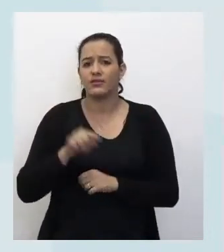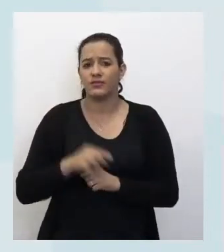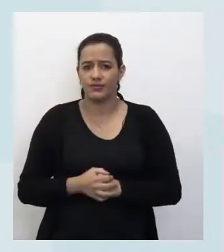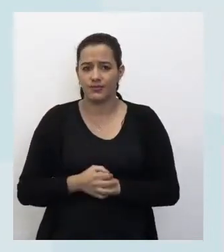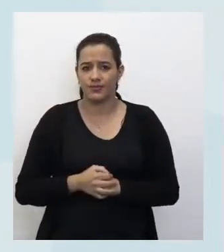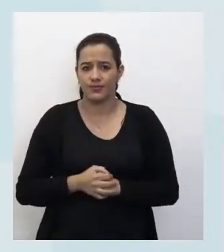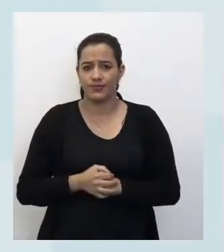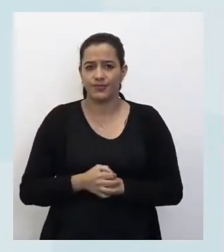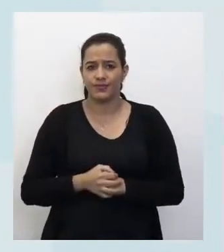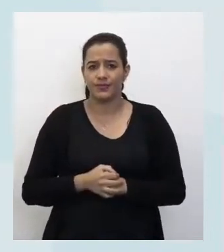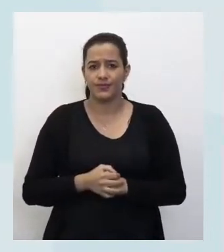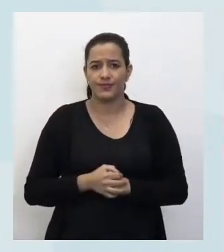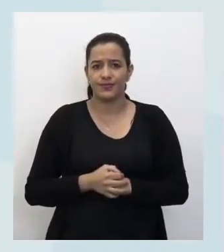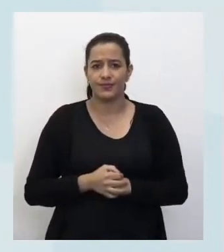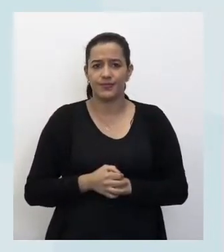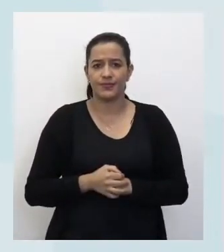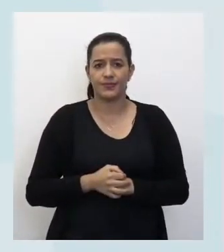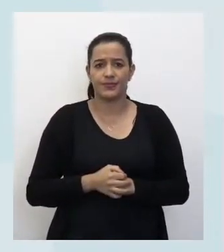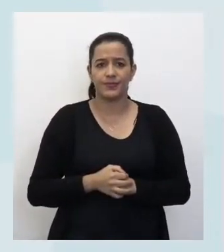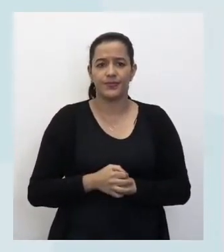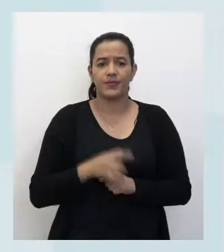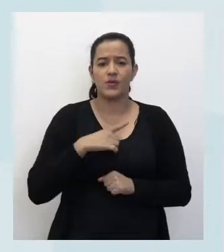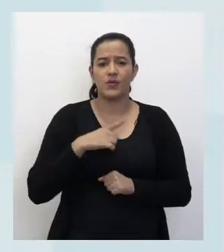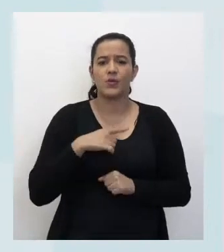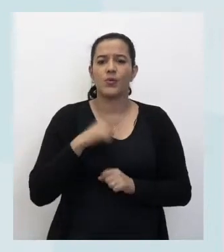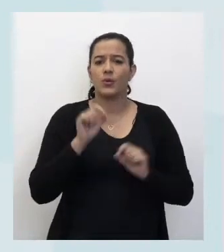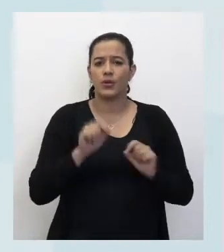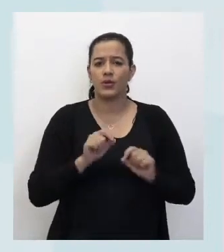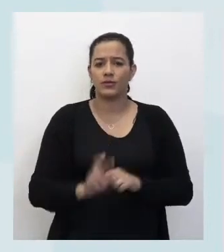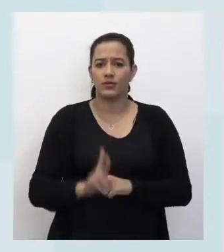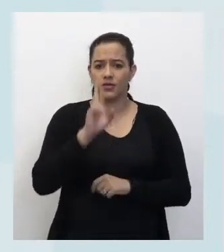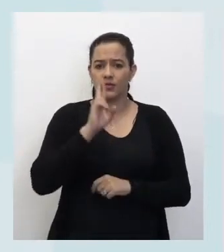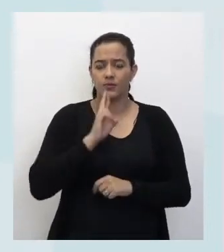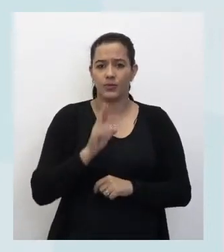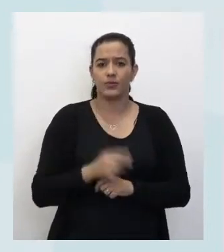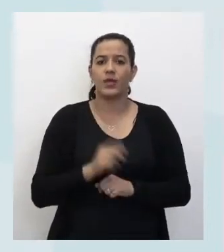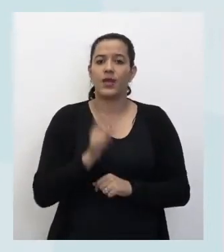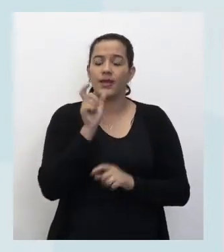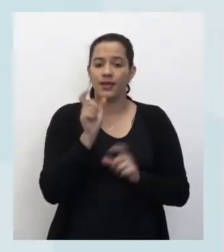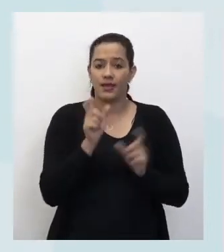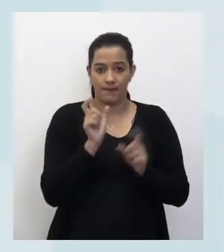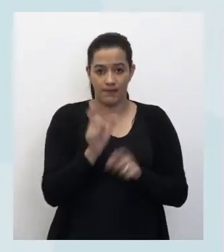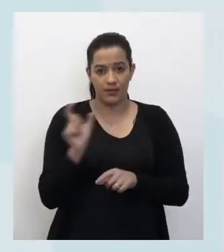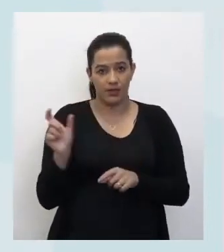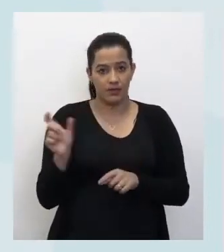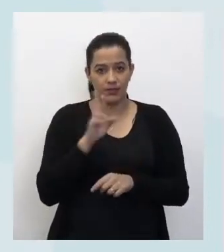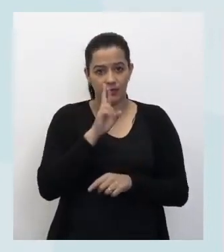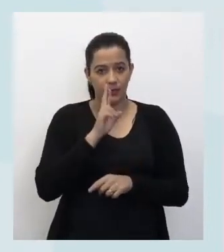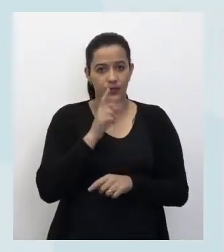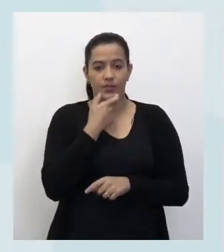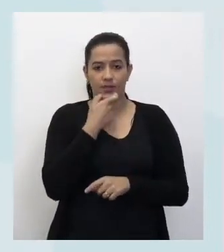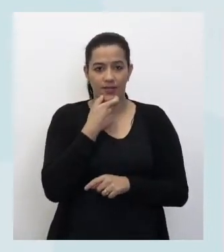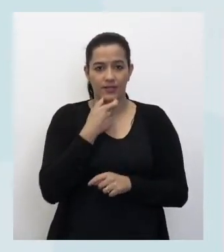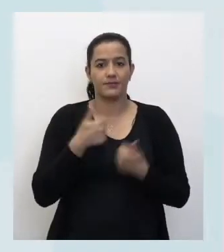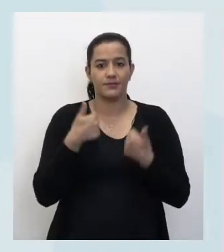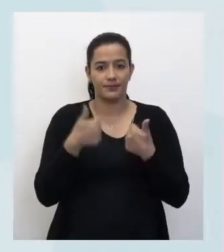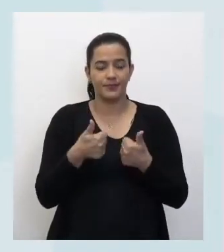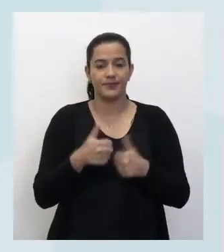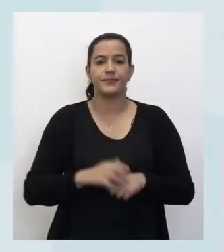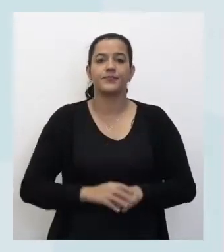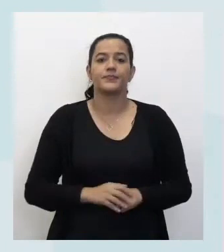tela. 1 minute, have fun, try to answer in English. Respondam em inglês, por favor. Go there, have fun. Se divirtam.